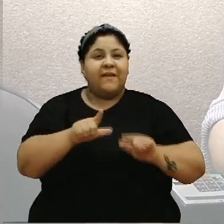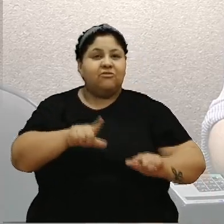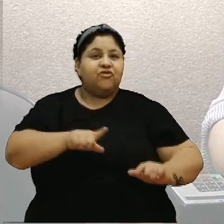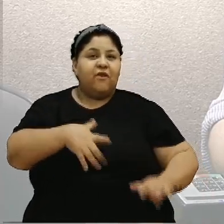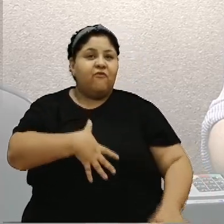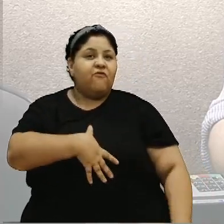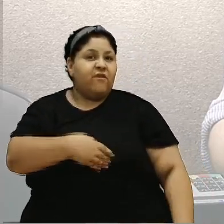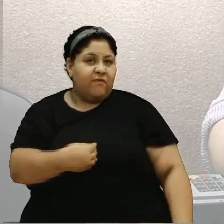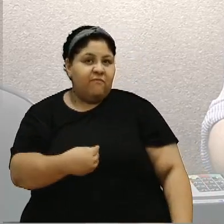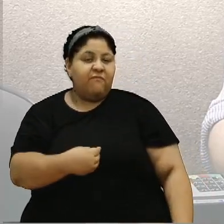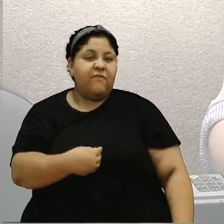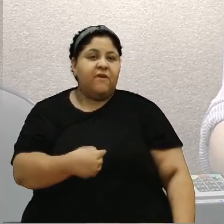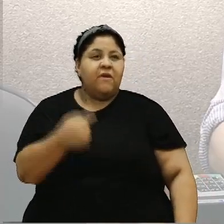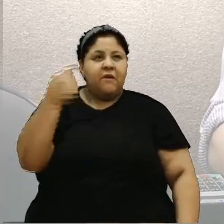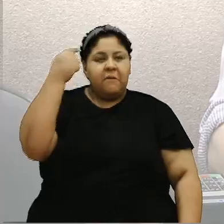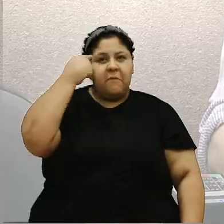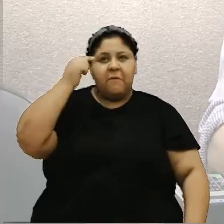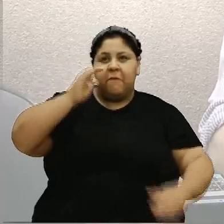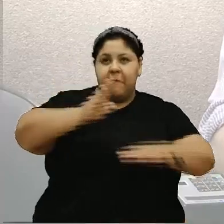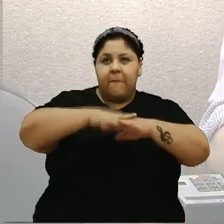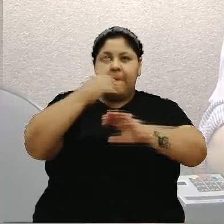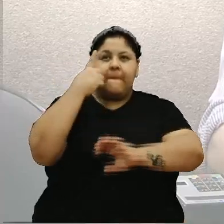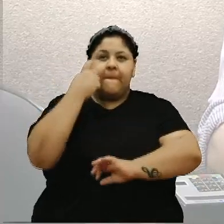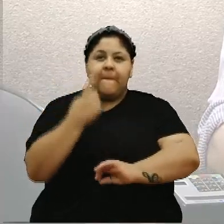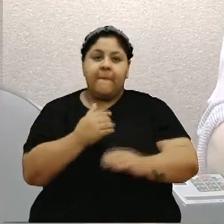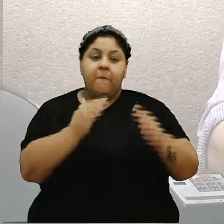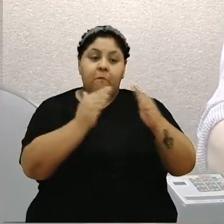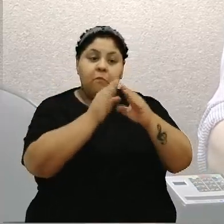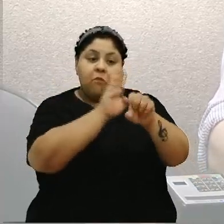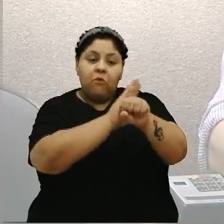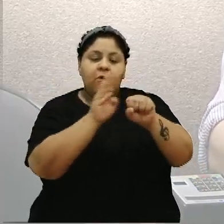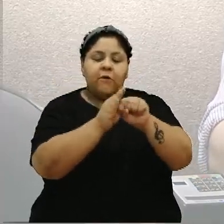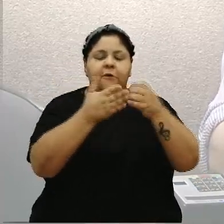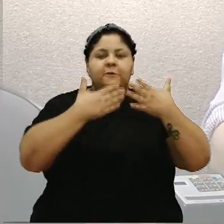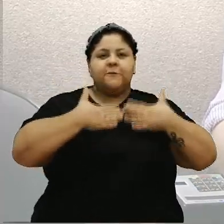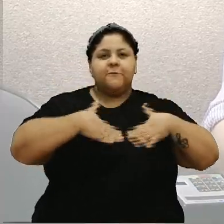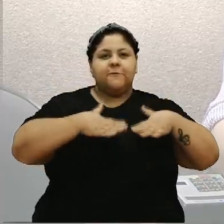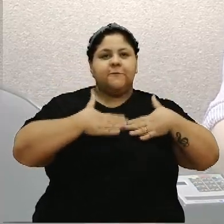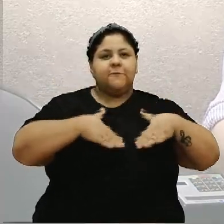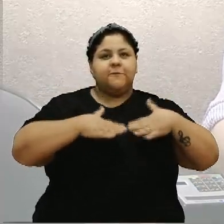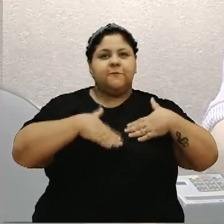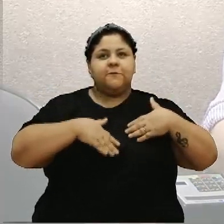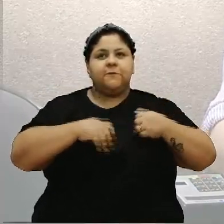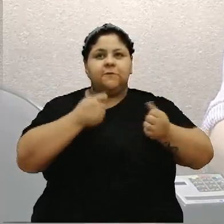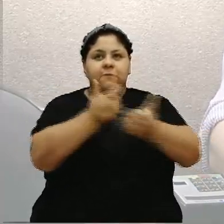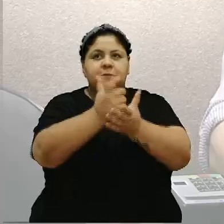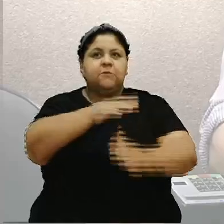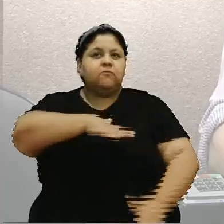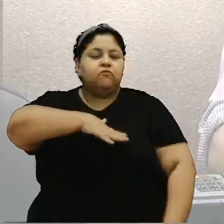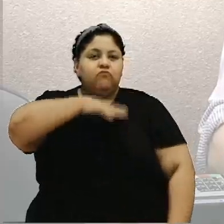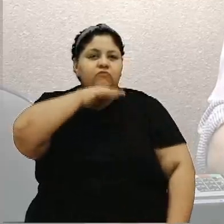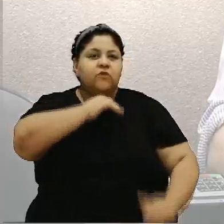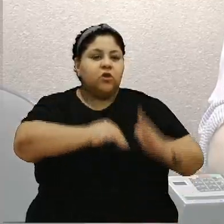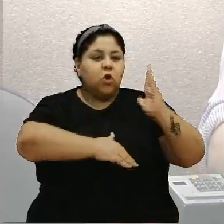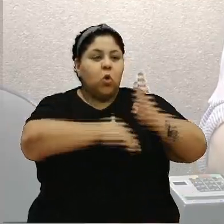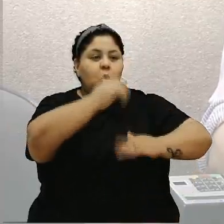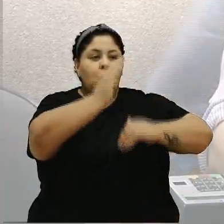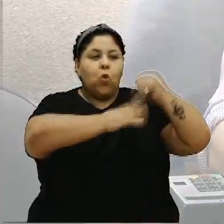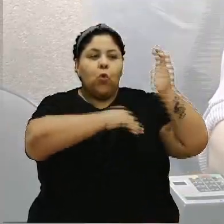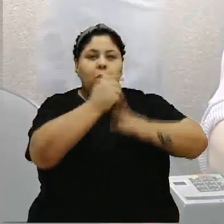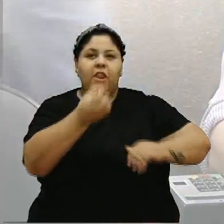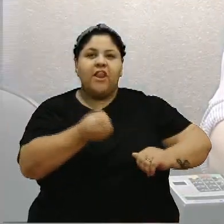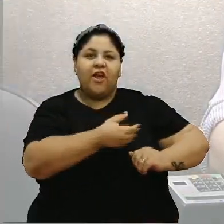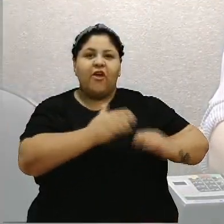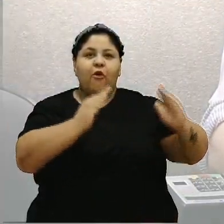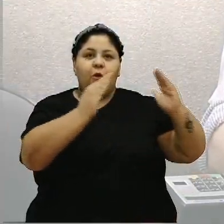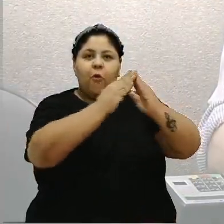filhos. Considerando que seria mais interessante morar num bairro mais sossegado, o casal comprou um terreno e construiu a nova residência